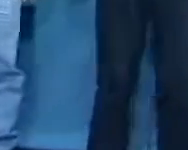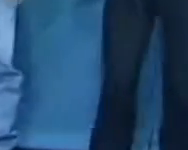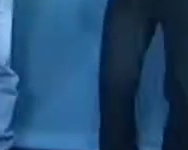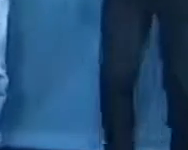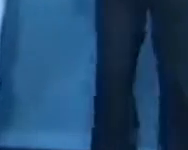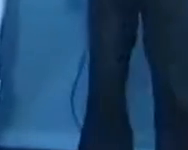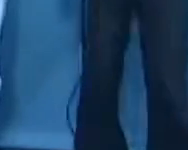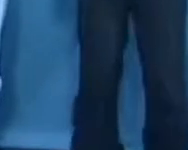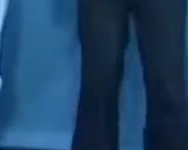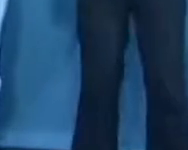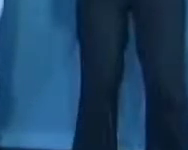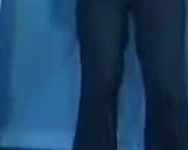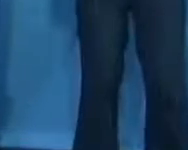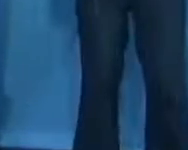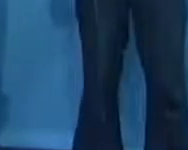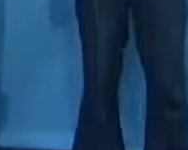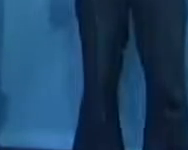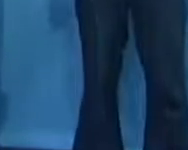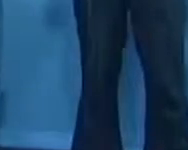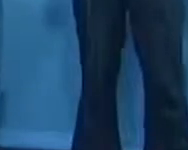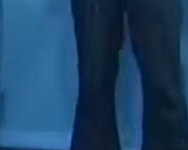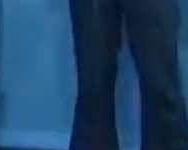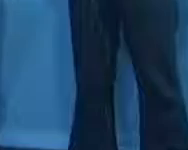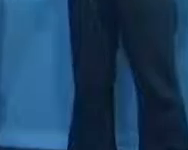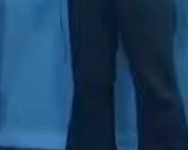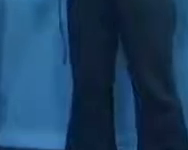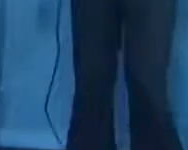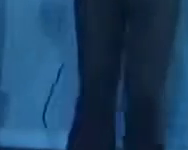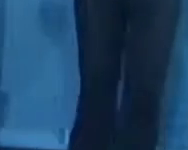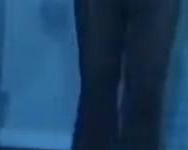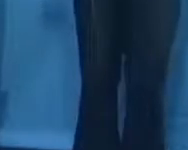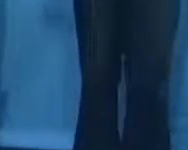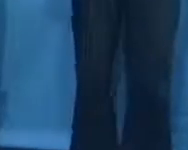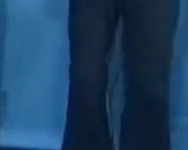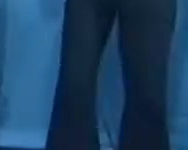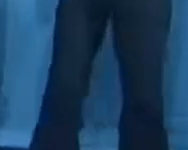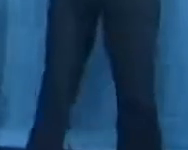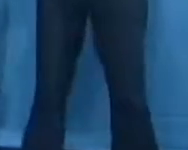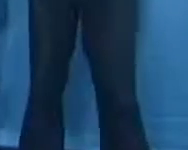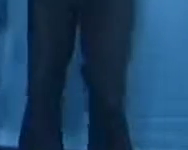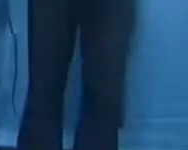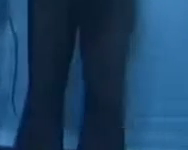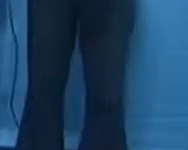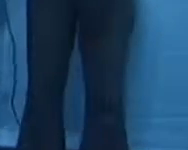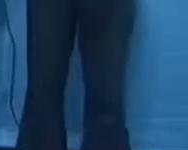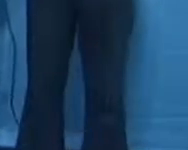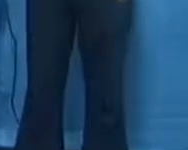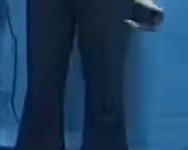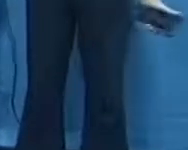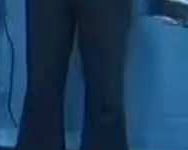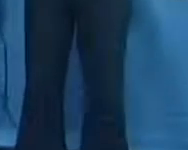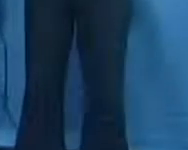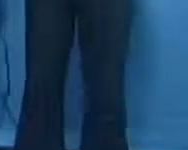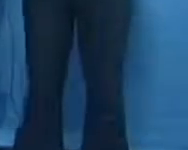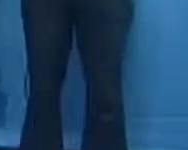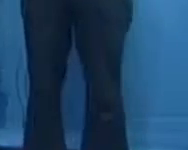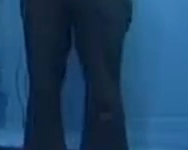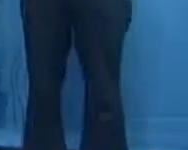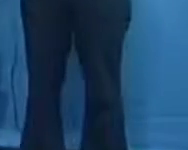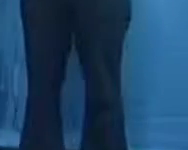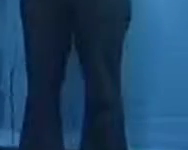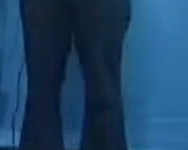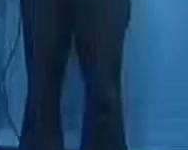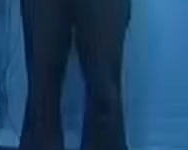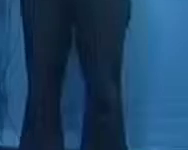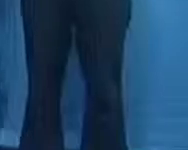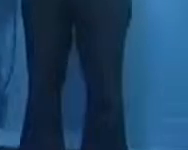E já estamos aqui de volta. Olha aqui quem está aqui comigo, o meu rei Momo, Gutão. Um aplauso pro